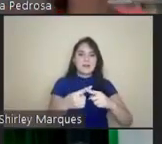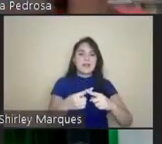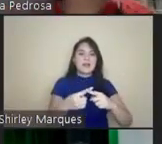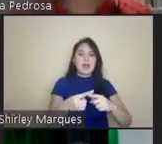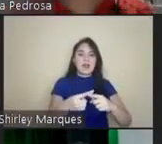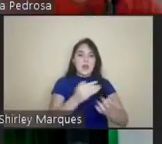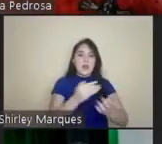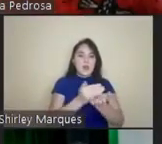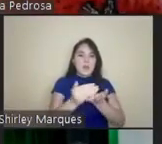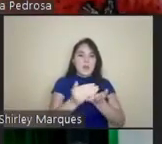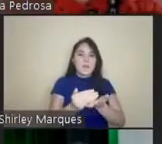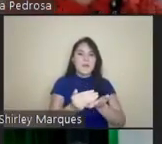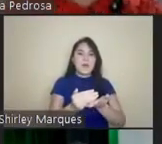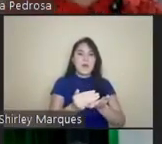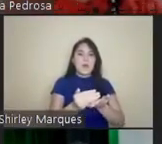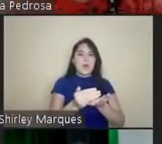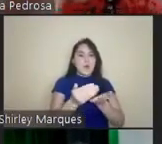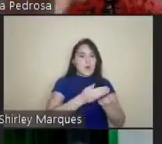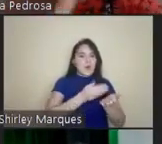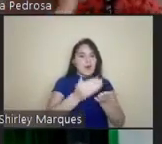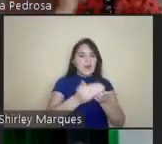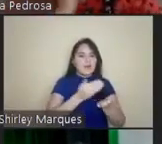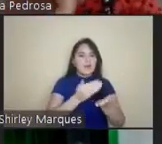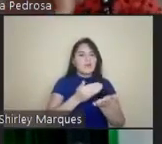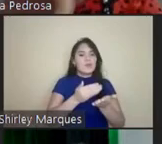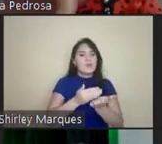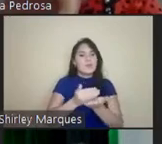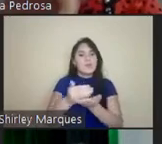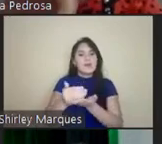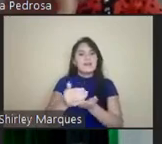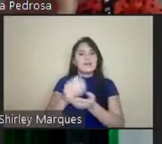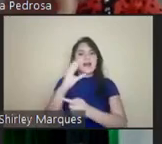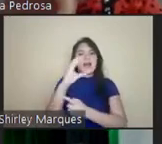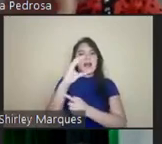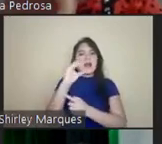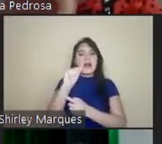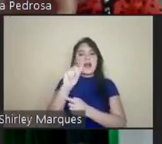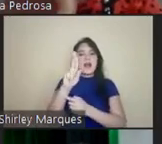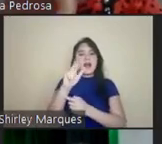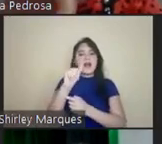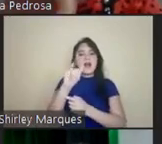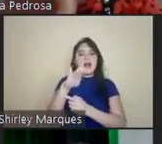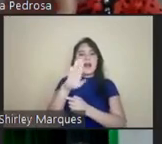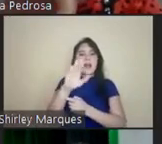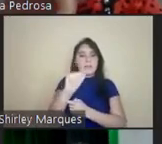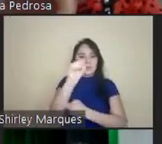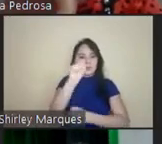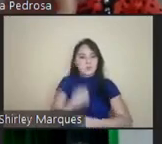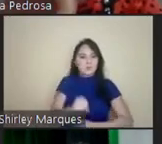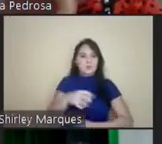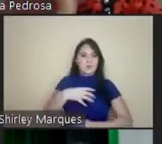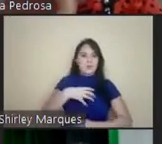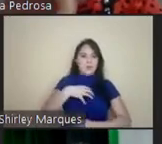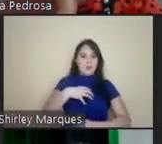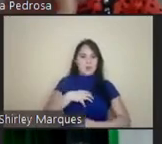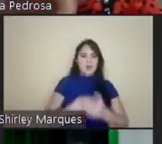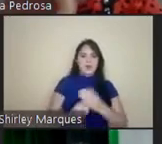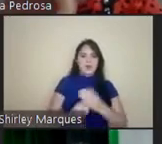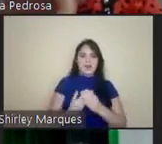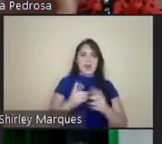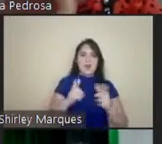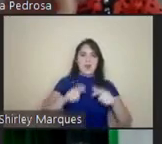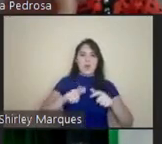né? Ele surge no, em Caraíva, que é aqui na Bahia, no extremo sul da Bahia, surge no meio de um rio, assim, de uma